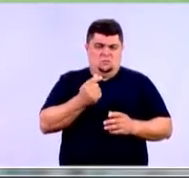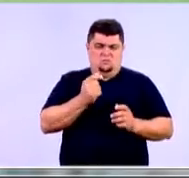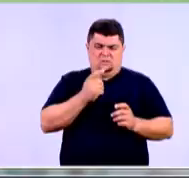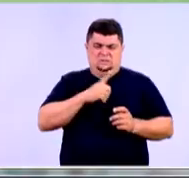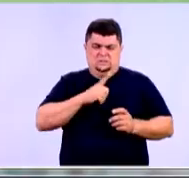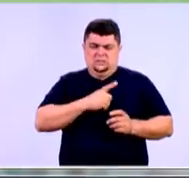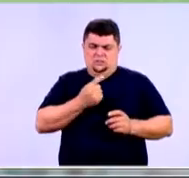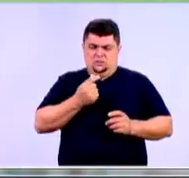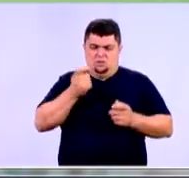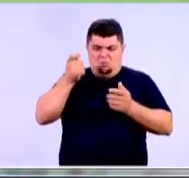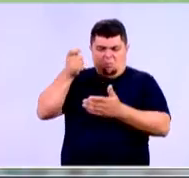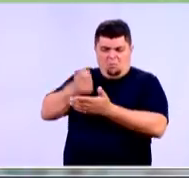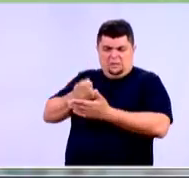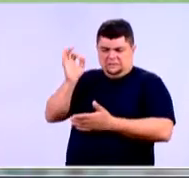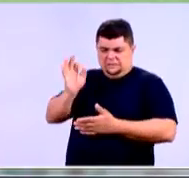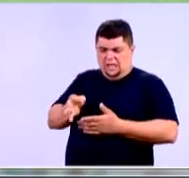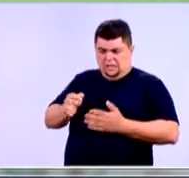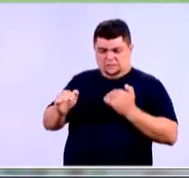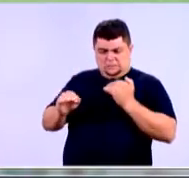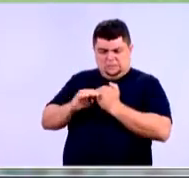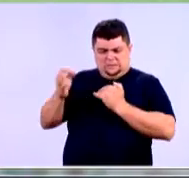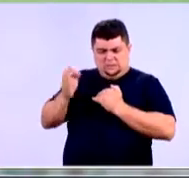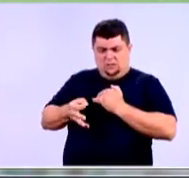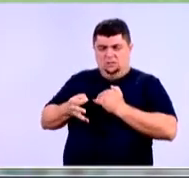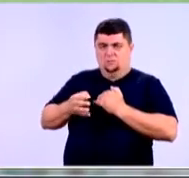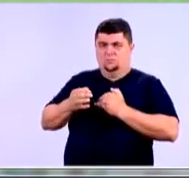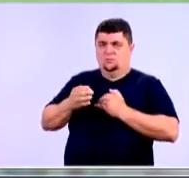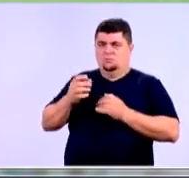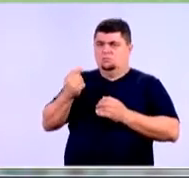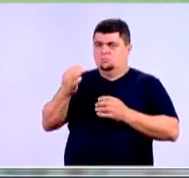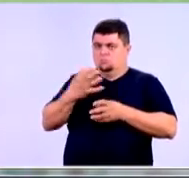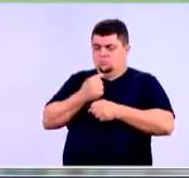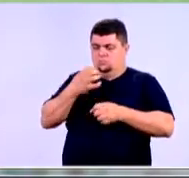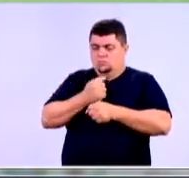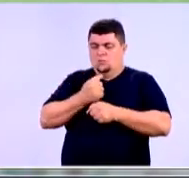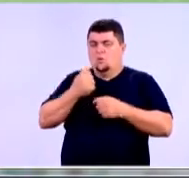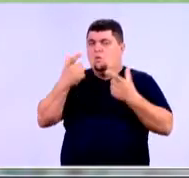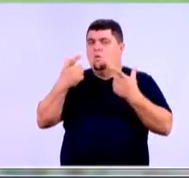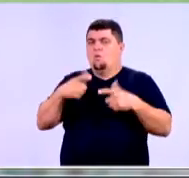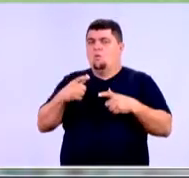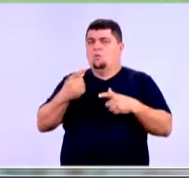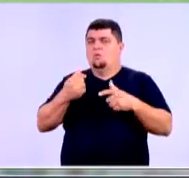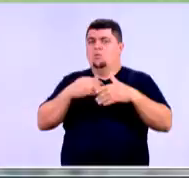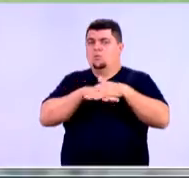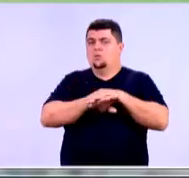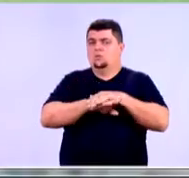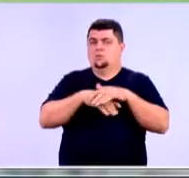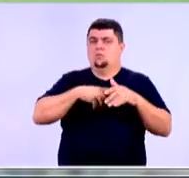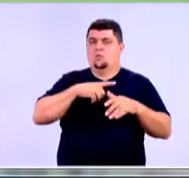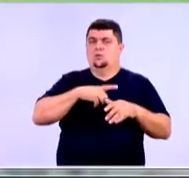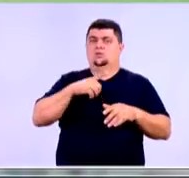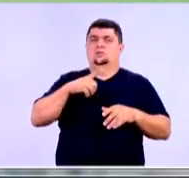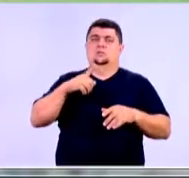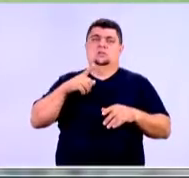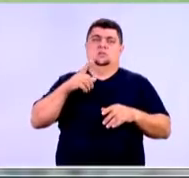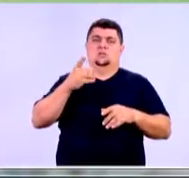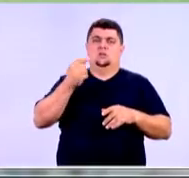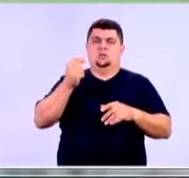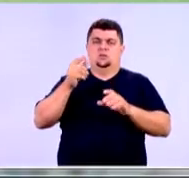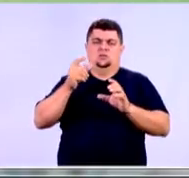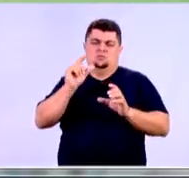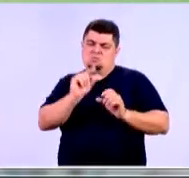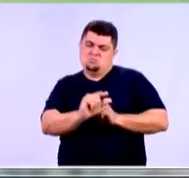de suas dívidas? Na contabilidade, o capital pode estar coberto, que são as dívidas menores